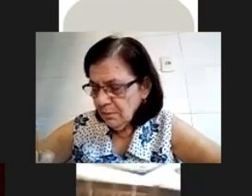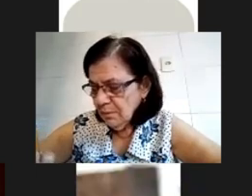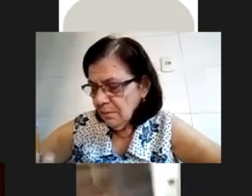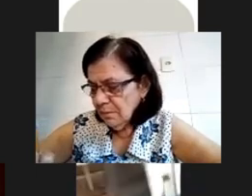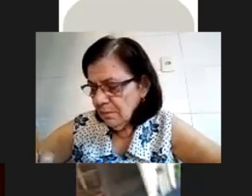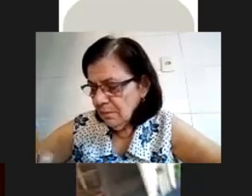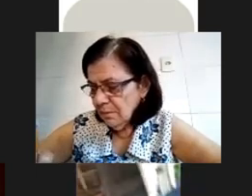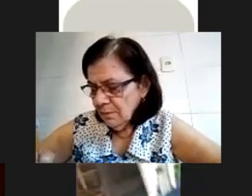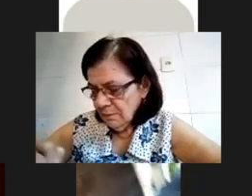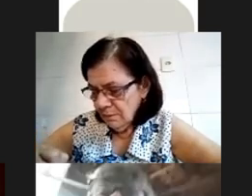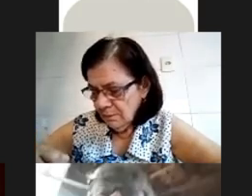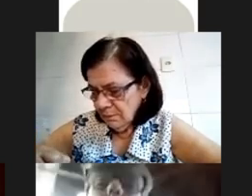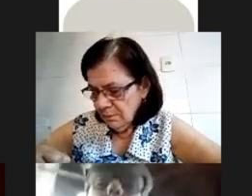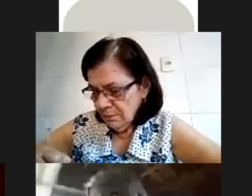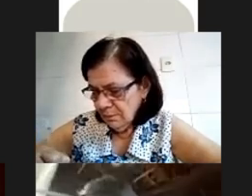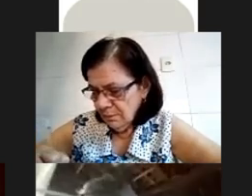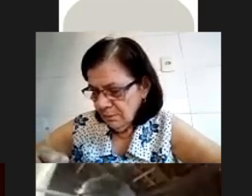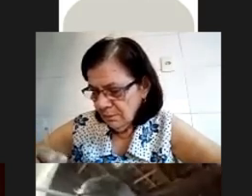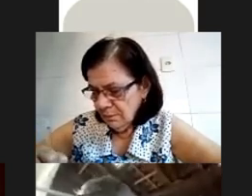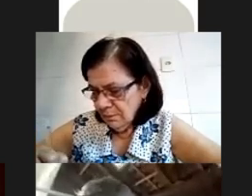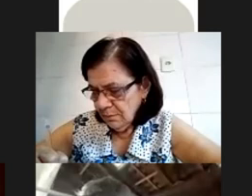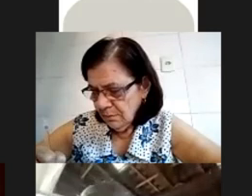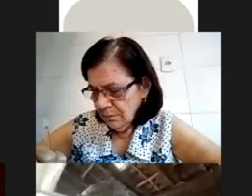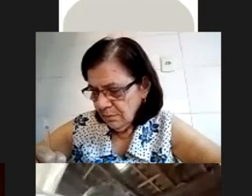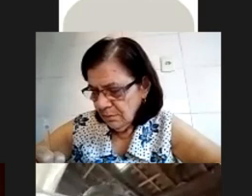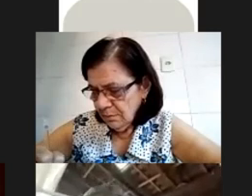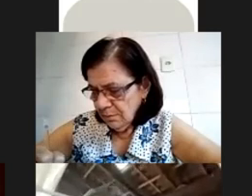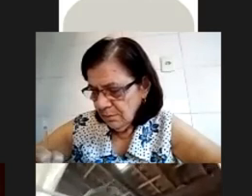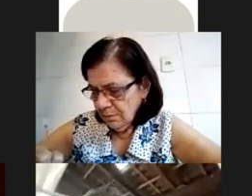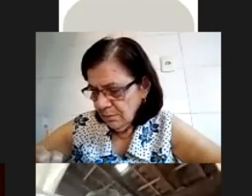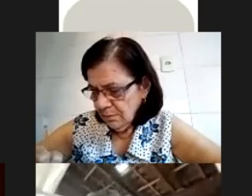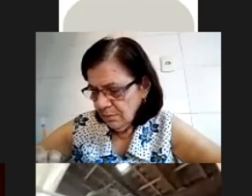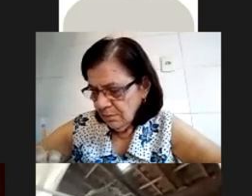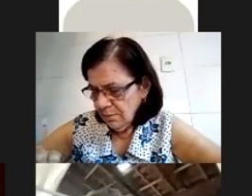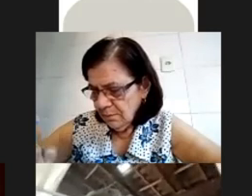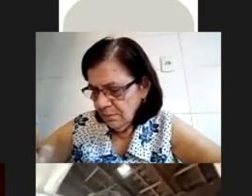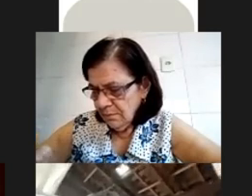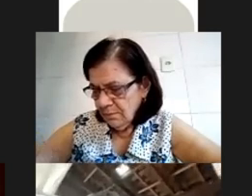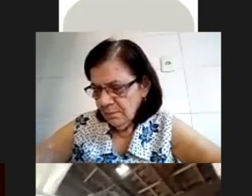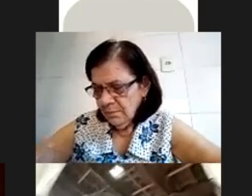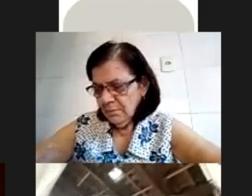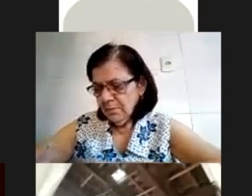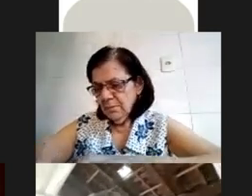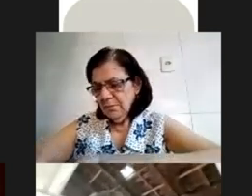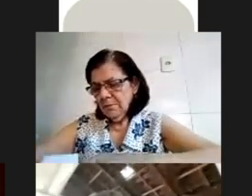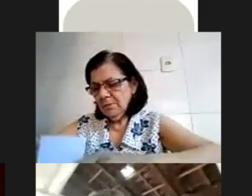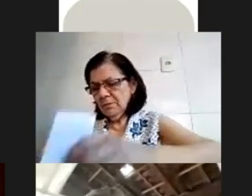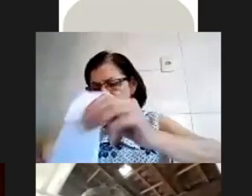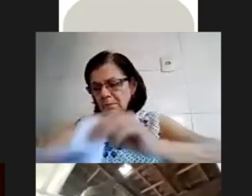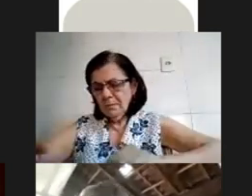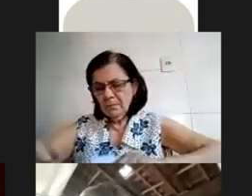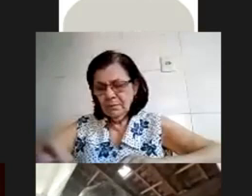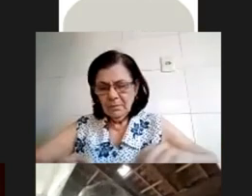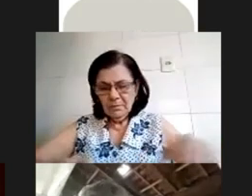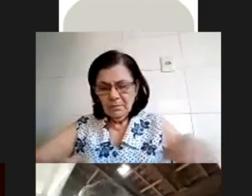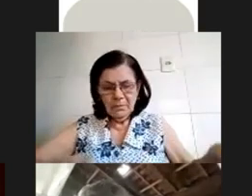quanto à massagem também, ele tem problema de coluna, ele tem hérnia, ele é motorista de aplicativo, uhum. e ele, assim, ele está encantado com as massagens